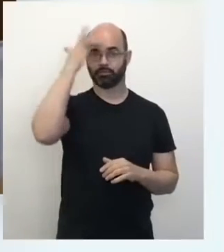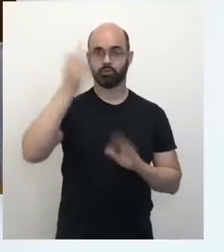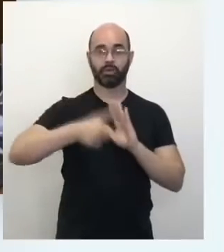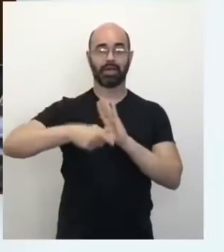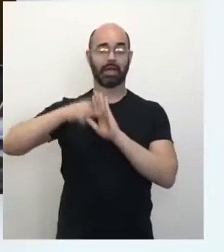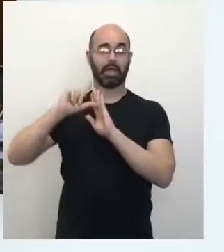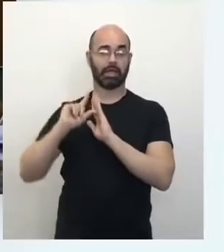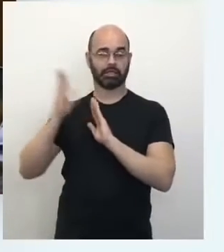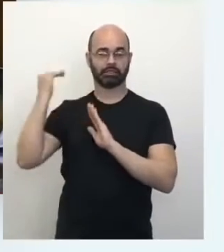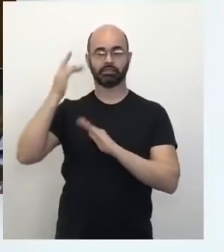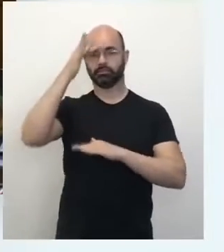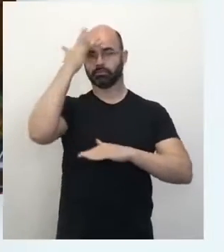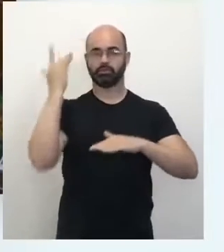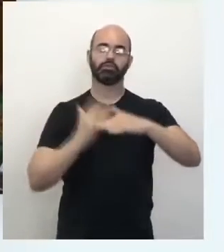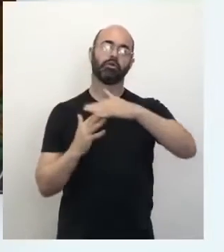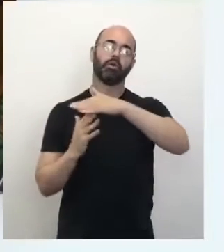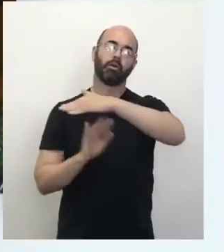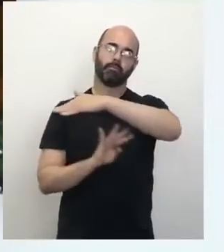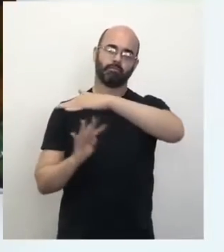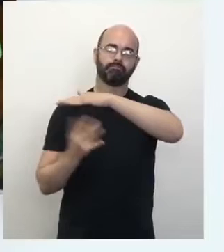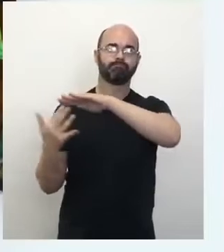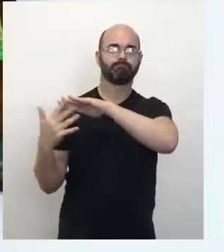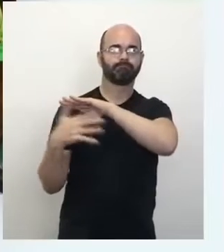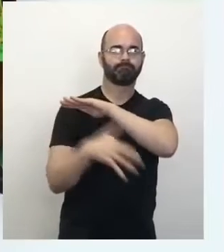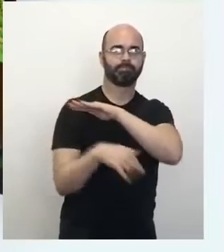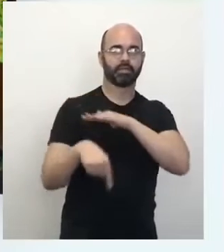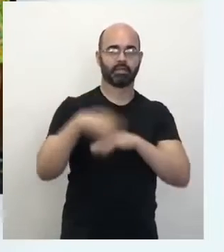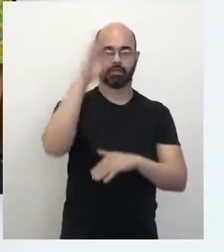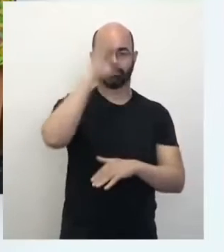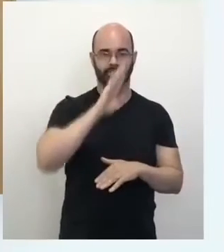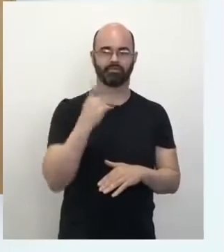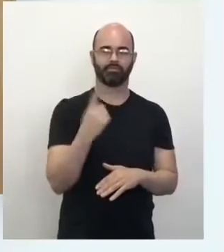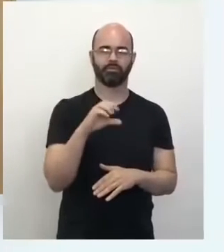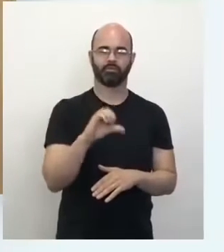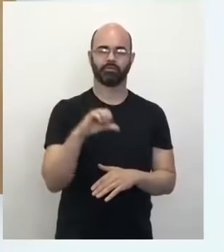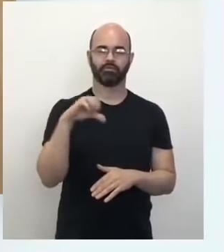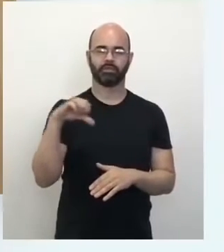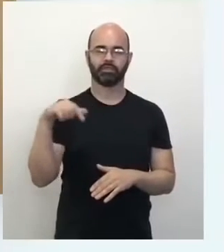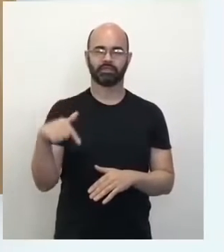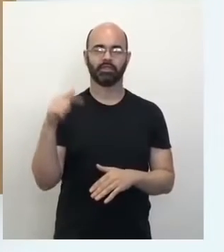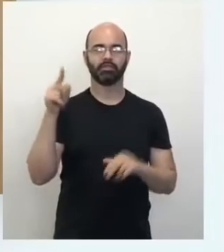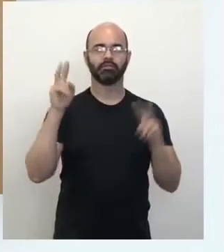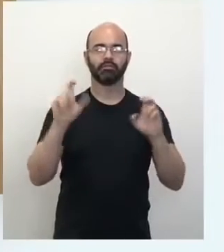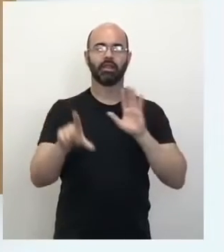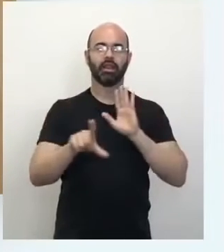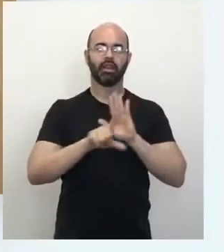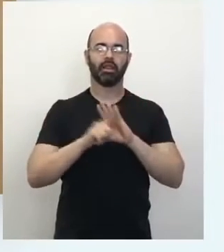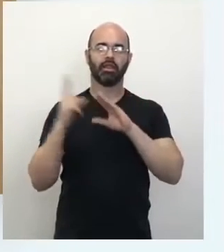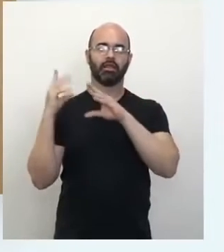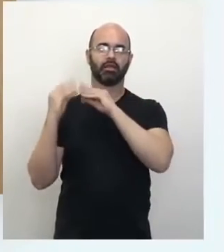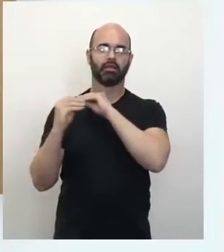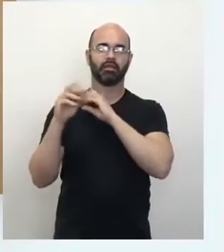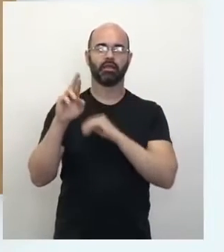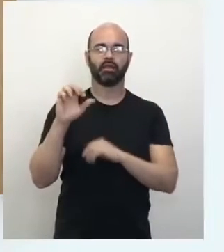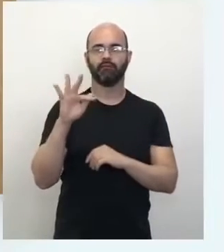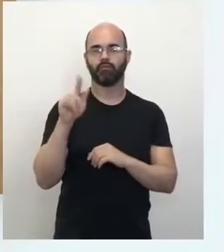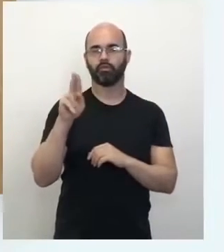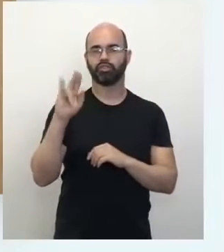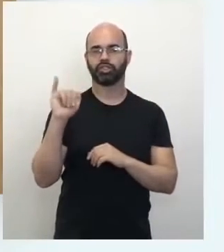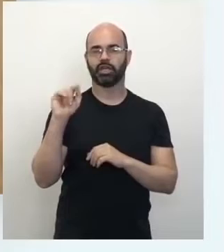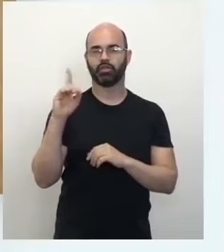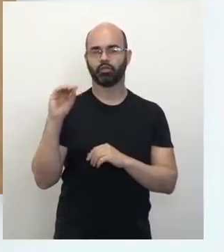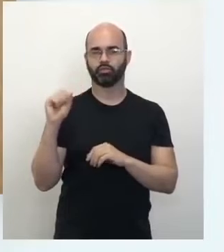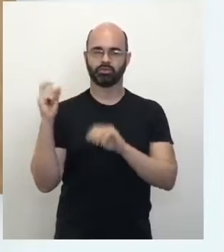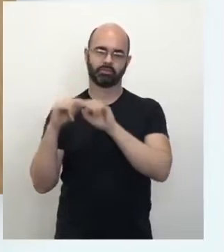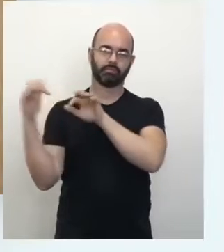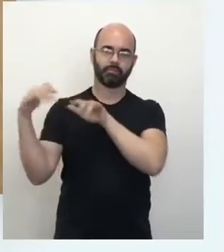no Brasil, que foi, em 1997, a Lei de Refugiados. Essa legislação é uma